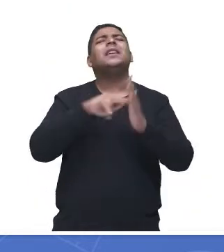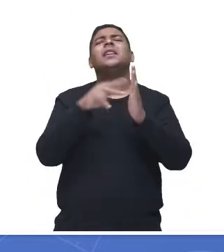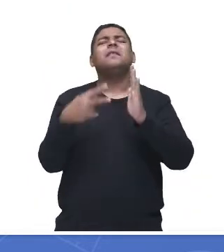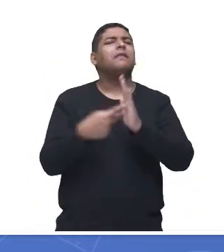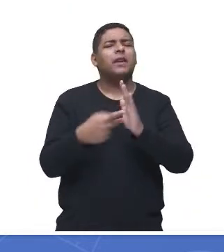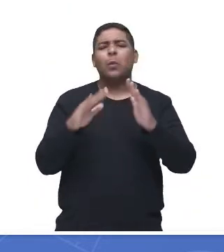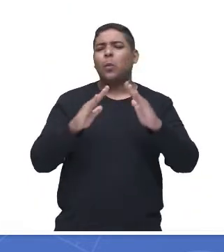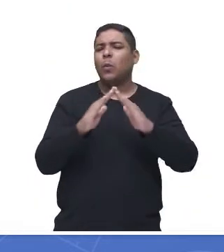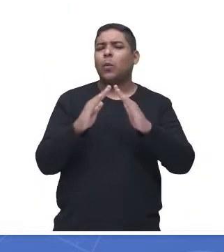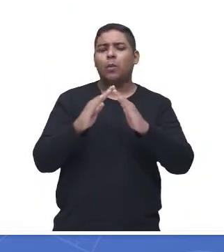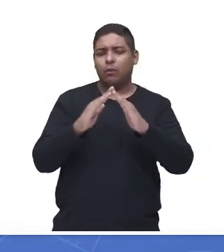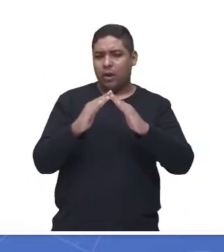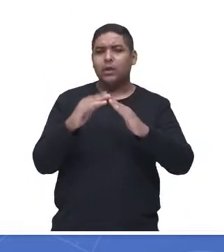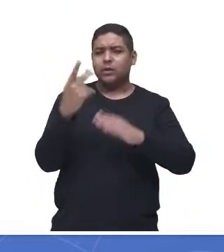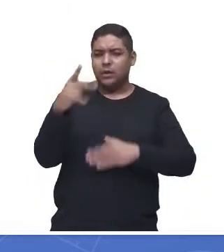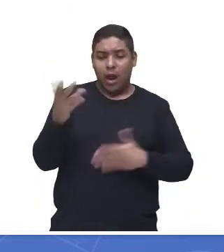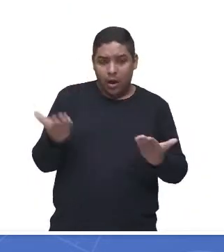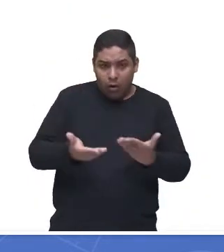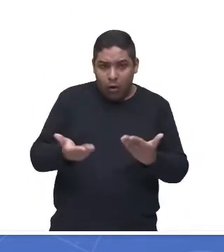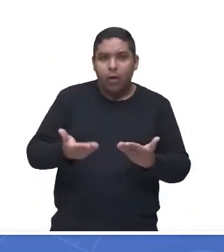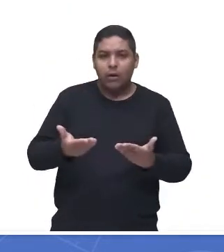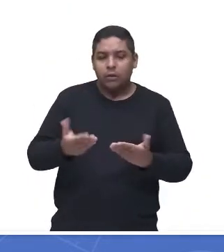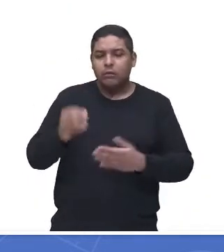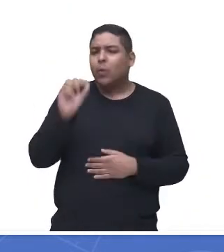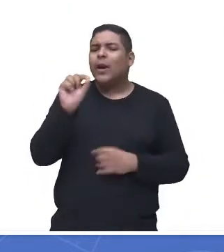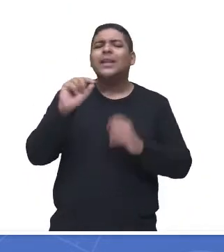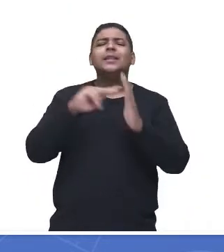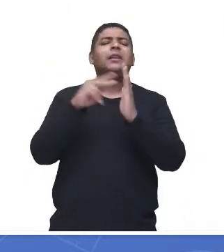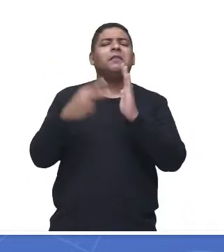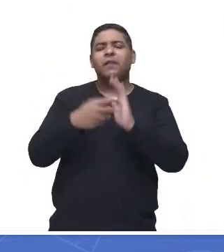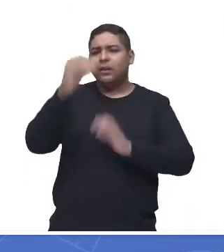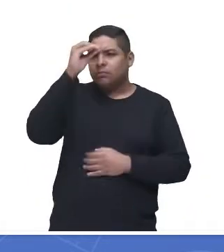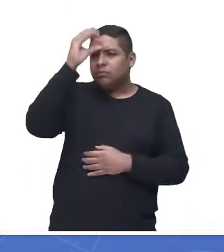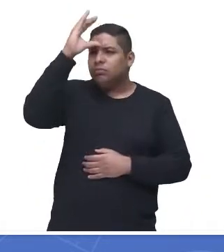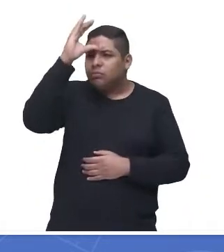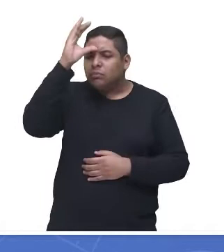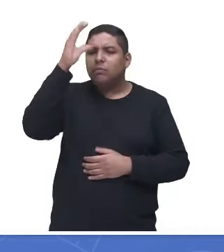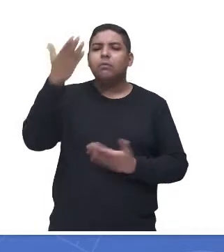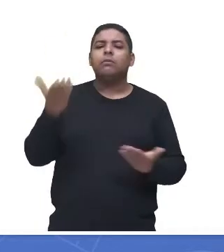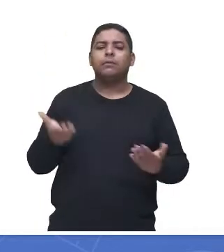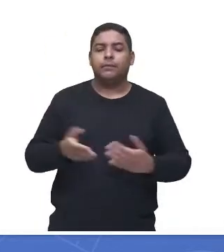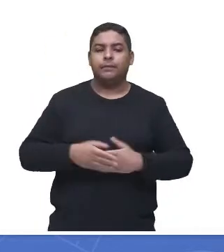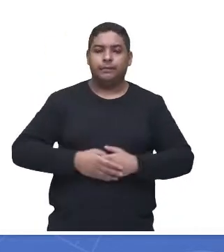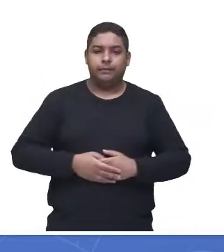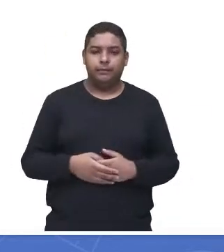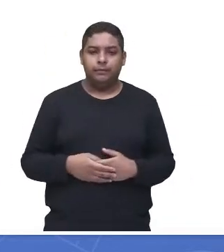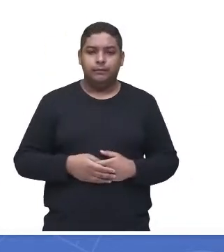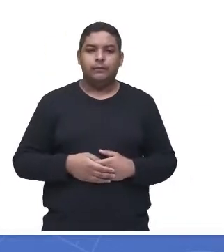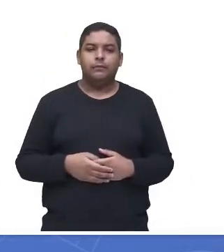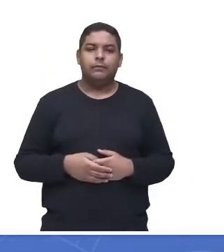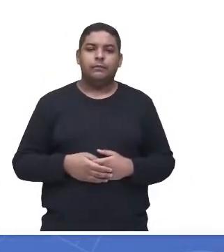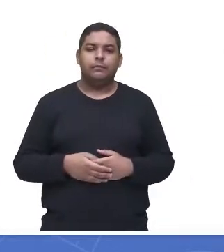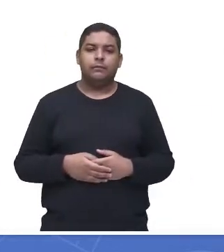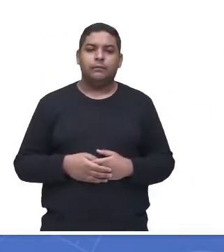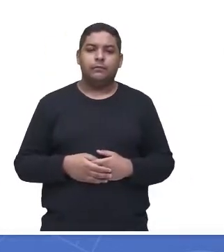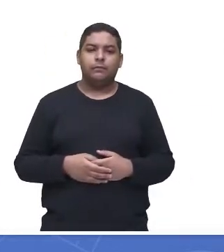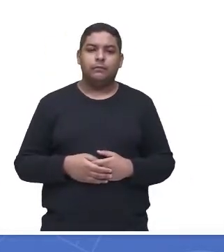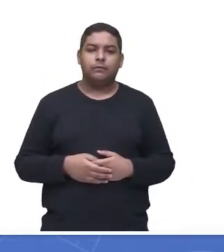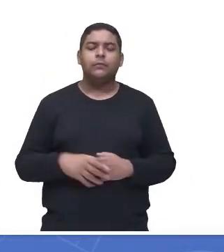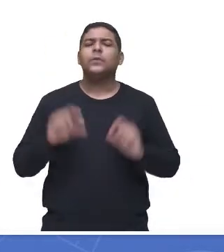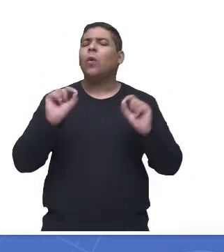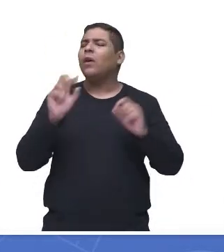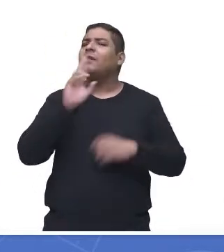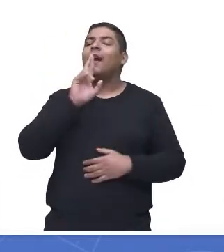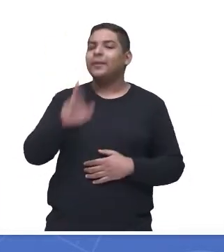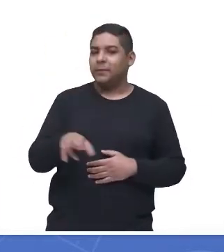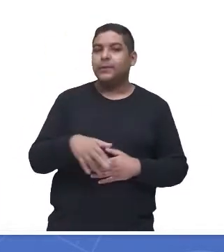conhecimento? Aí você vai, o que você vai responder, hein? Então, tem coisas que